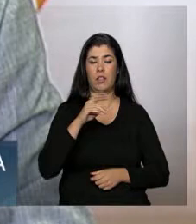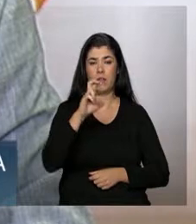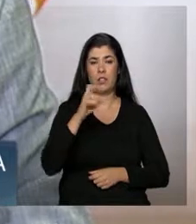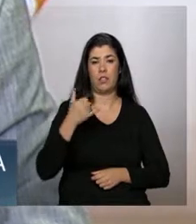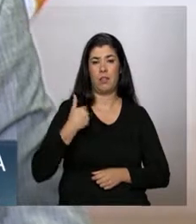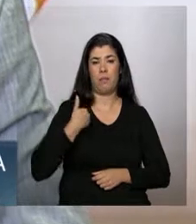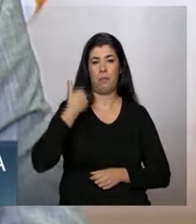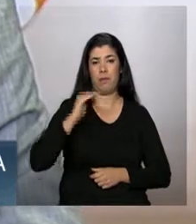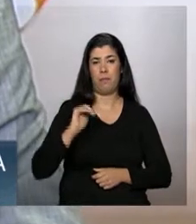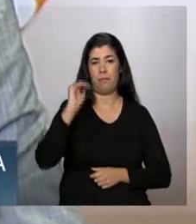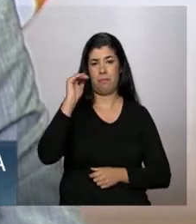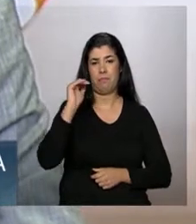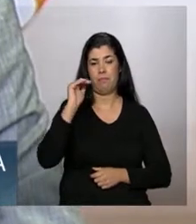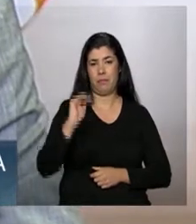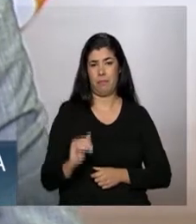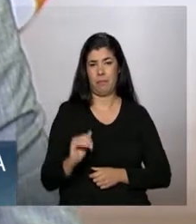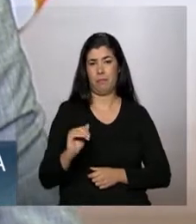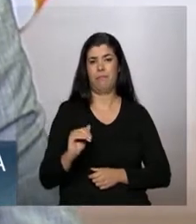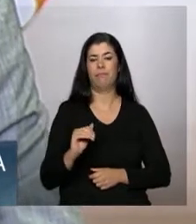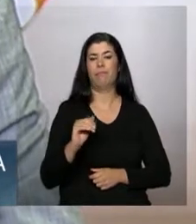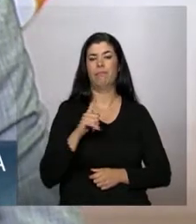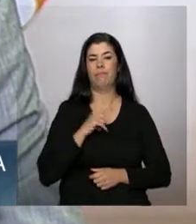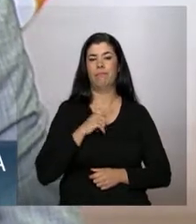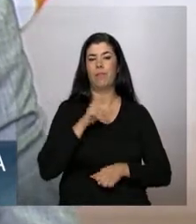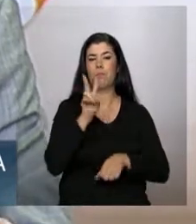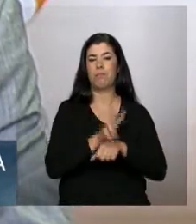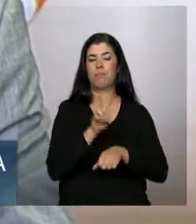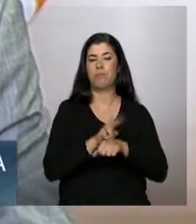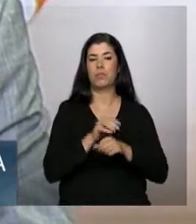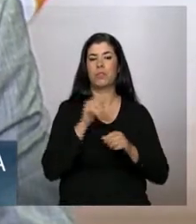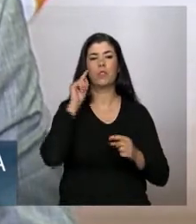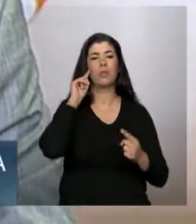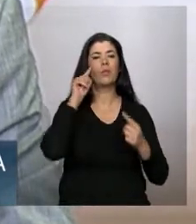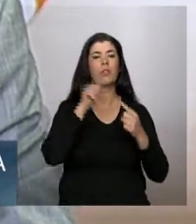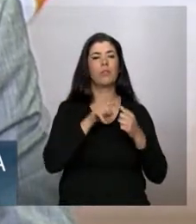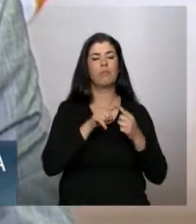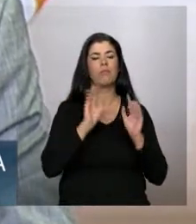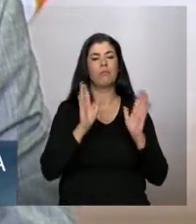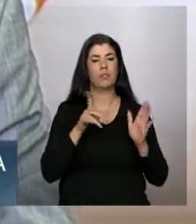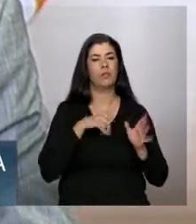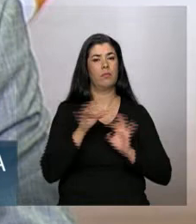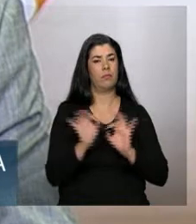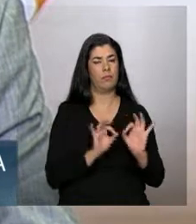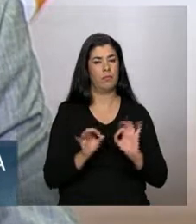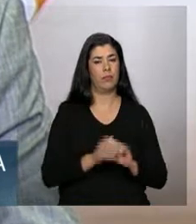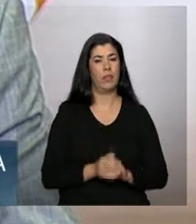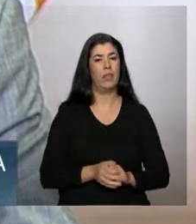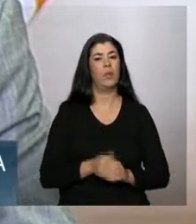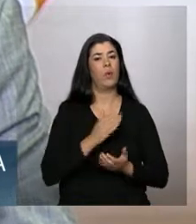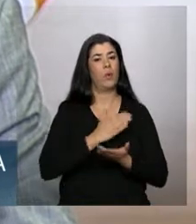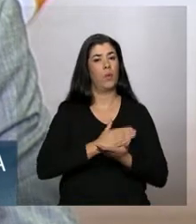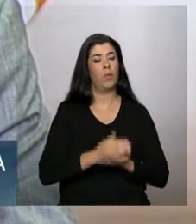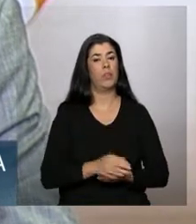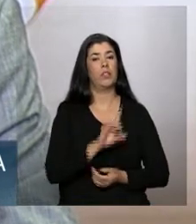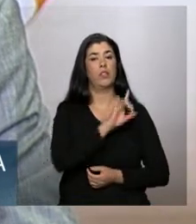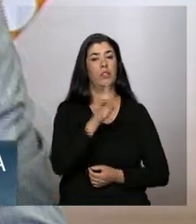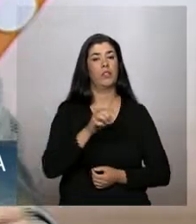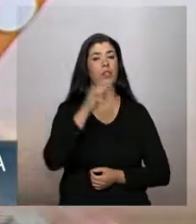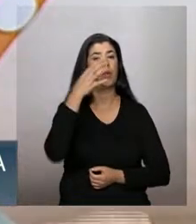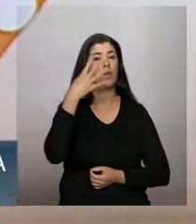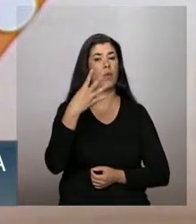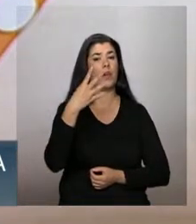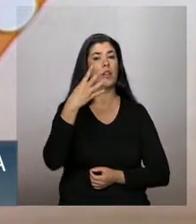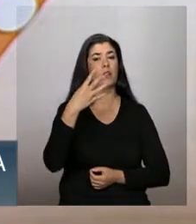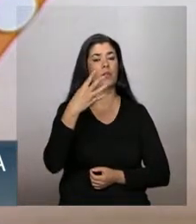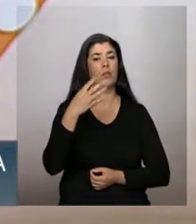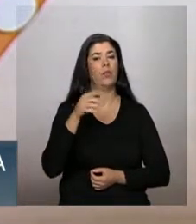conseguimos obter uma cobertura acima da meta programada. Portanto, a partir do dia 4, no